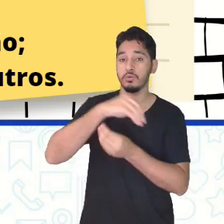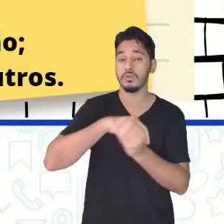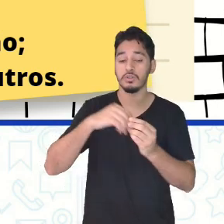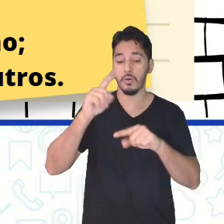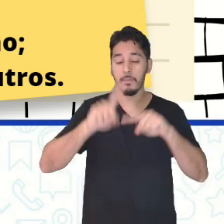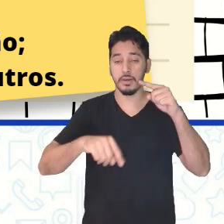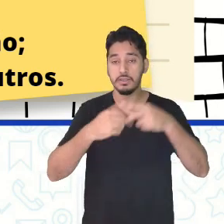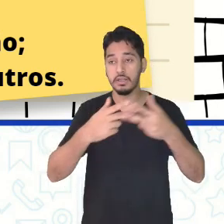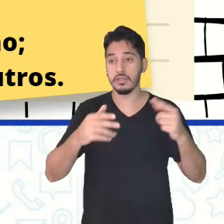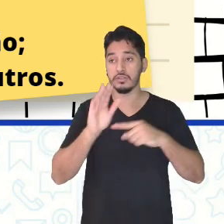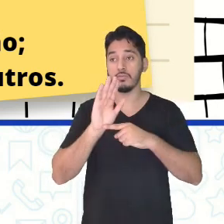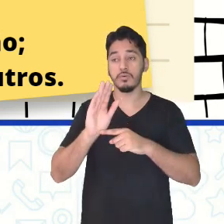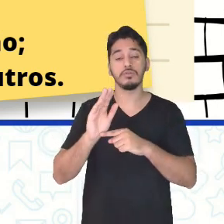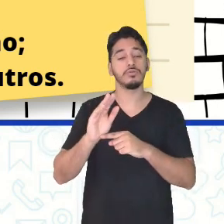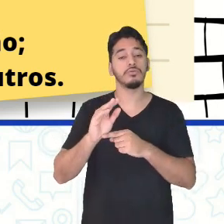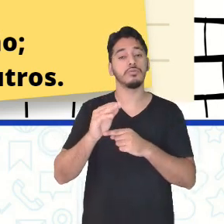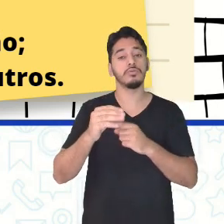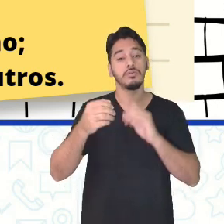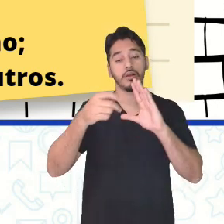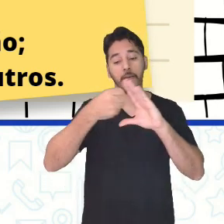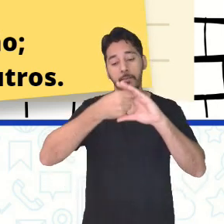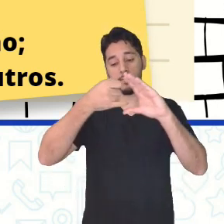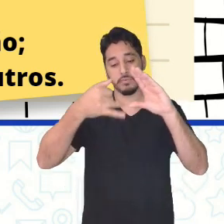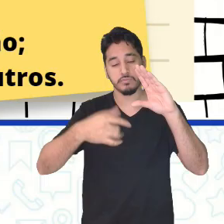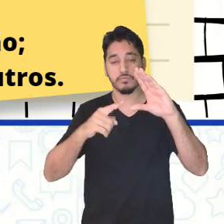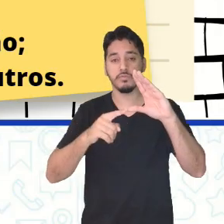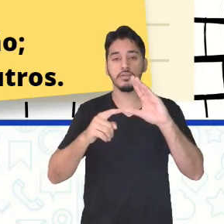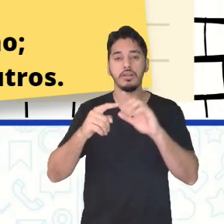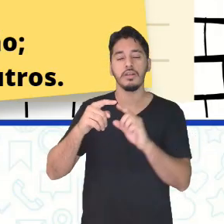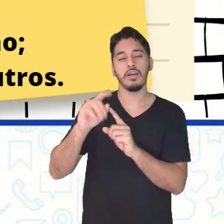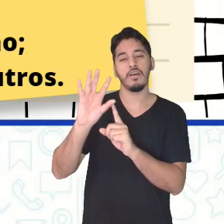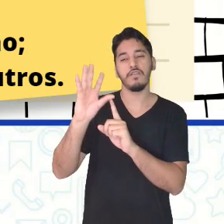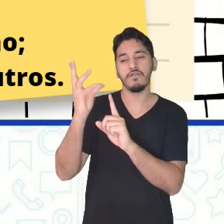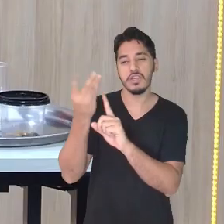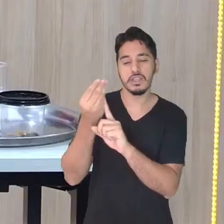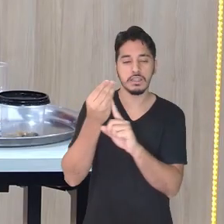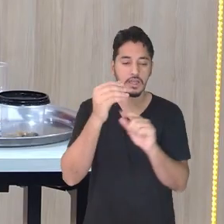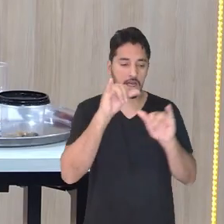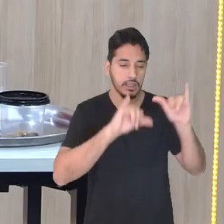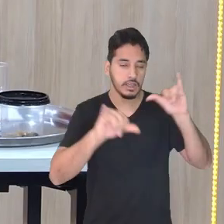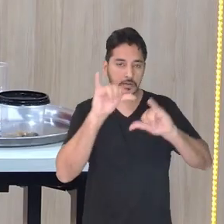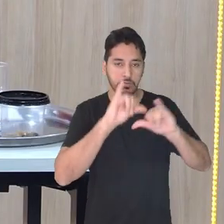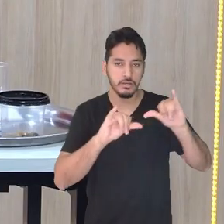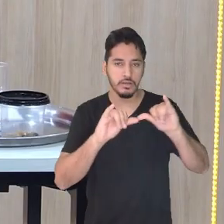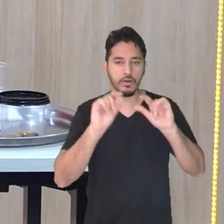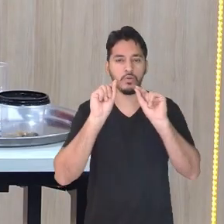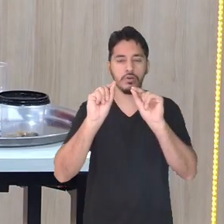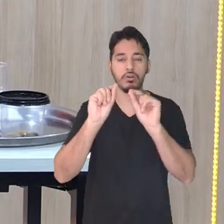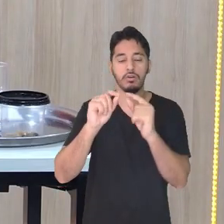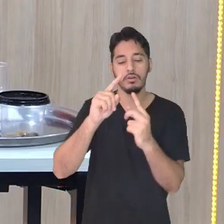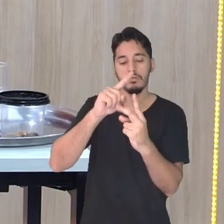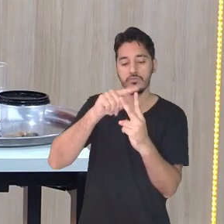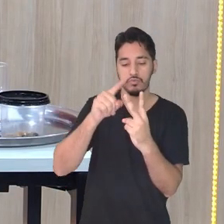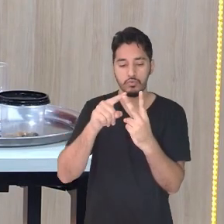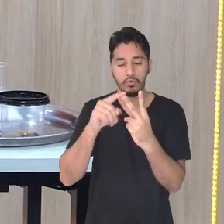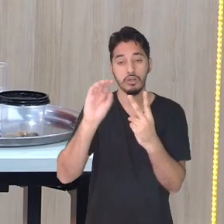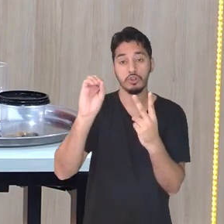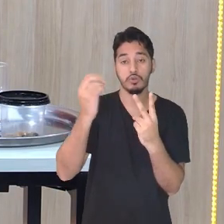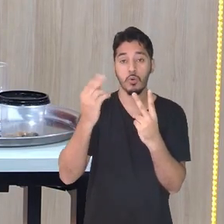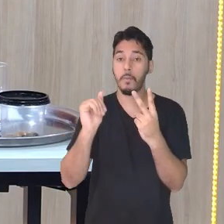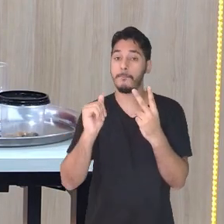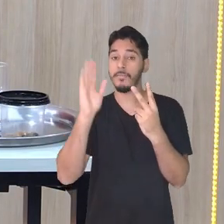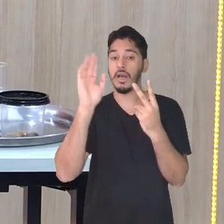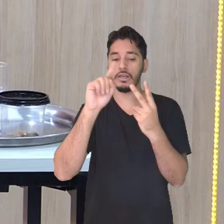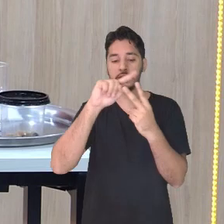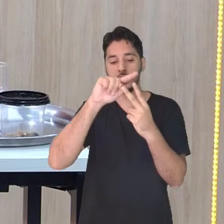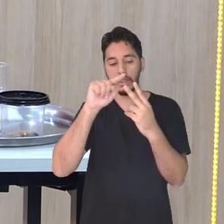materiais que apresentam propriedades físicas e químicas variáveis. Então a gente já viu que elas são formadas por 2 ou mais substâncias,